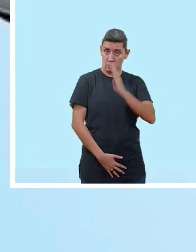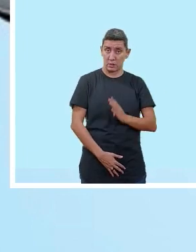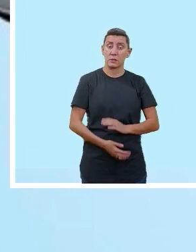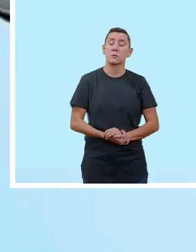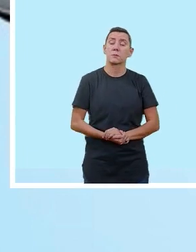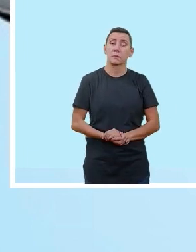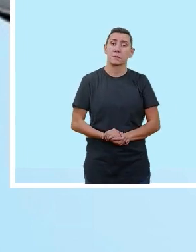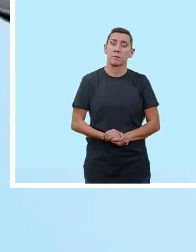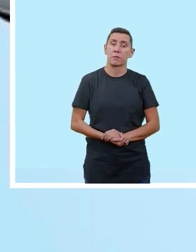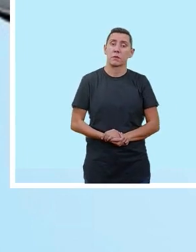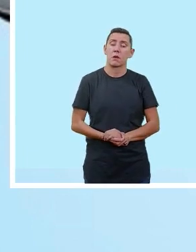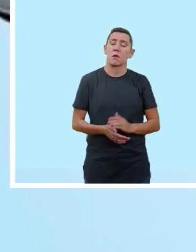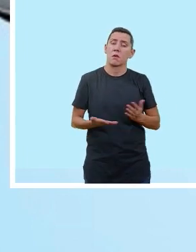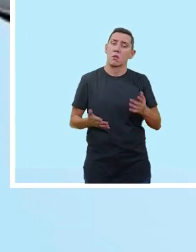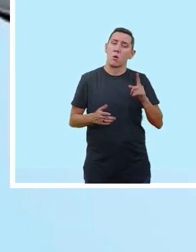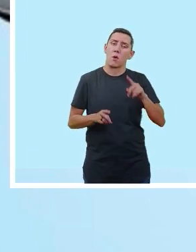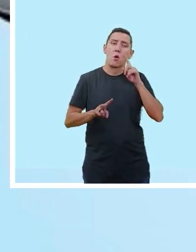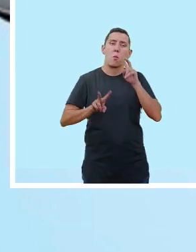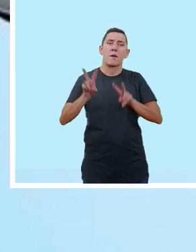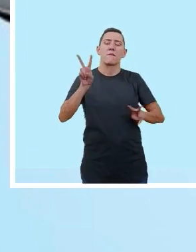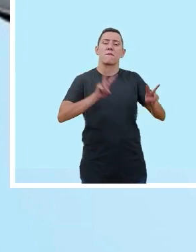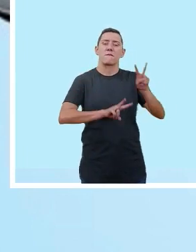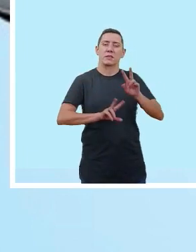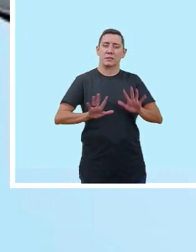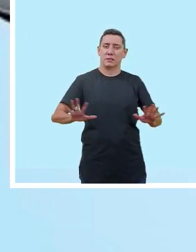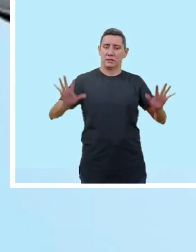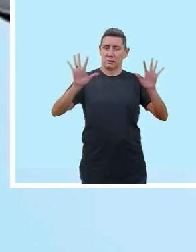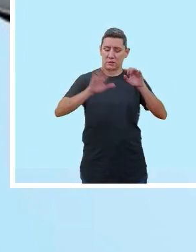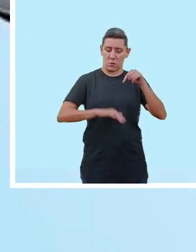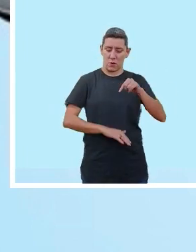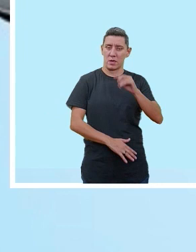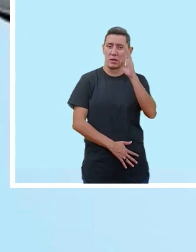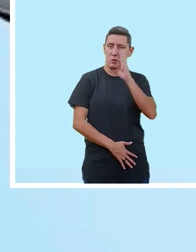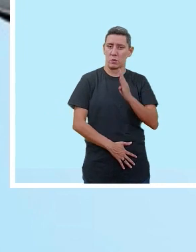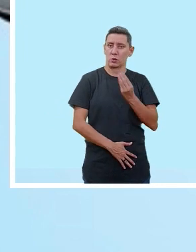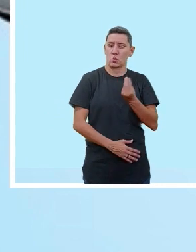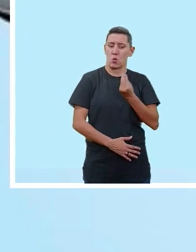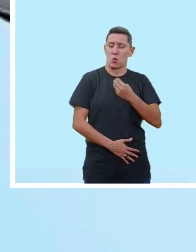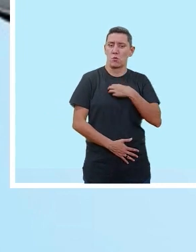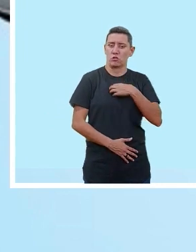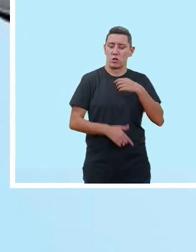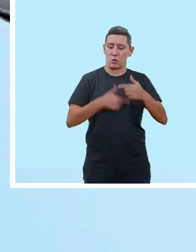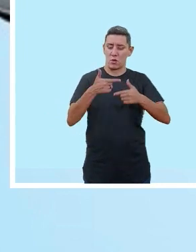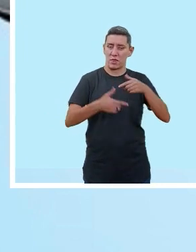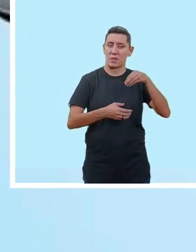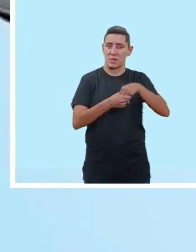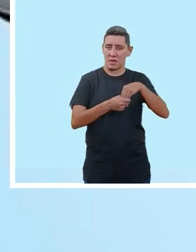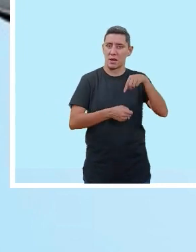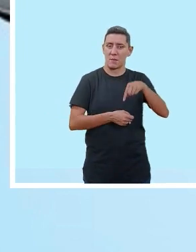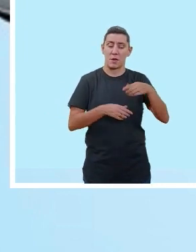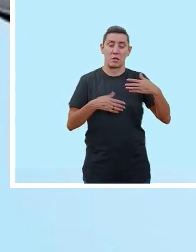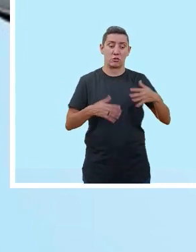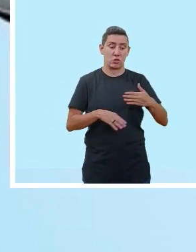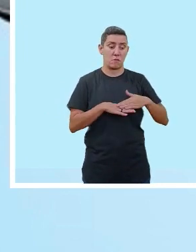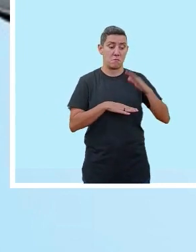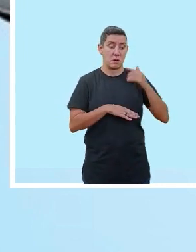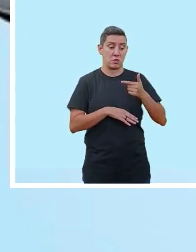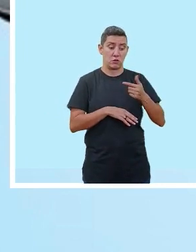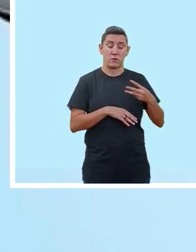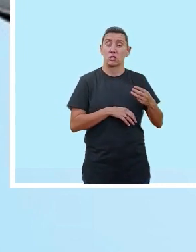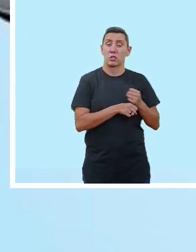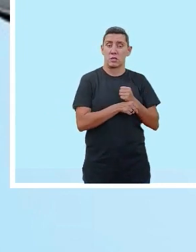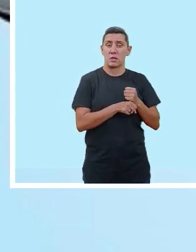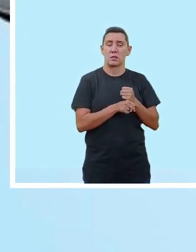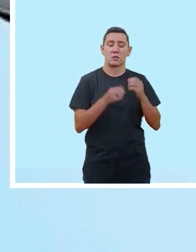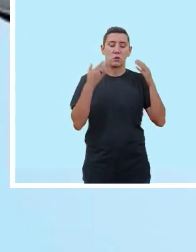aqui nós temos um panorama geral da operação da Huawei no Brasil, uma operação bem robusta, já há mais de 23 anos e realmente com um foco muito